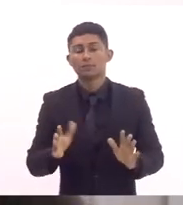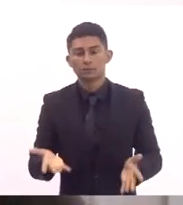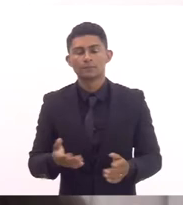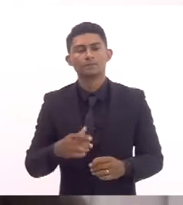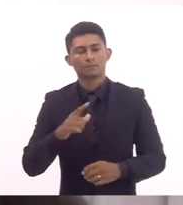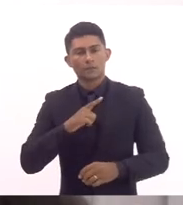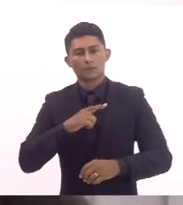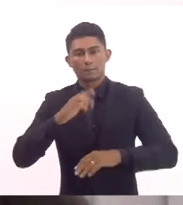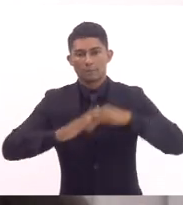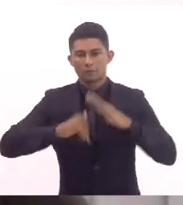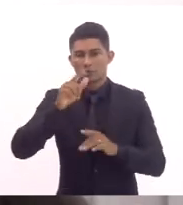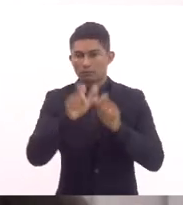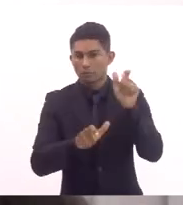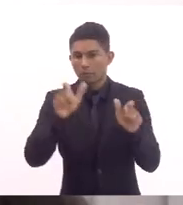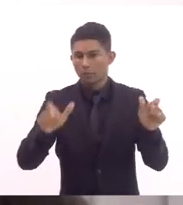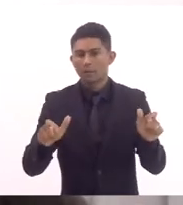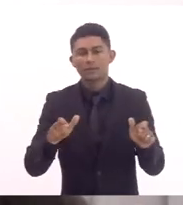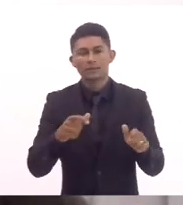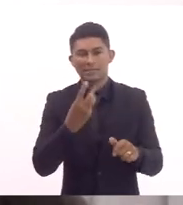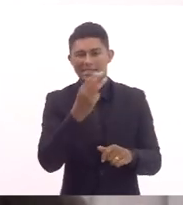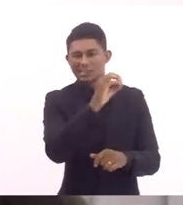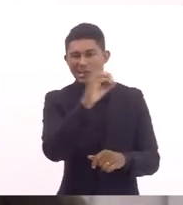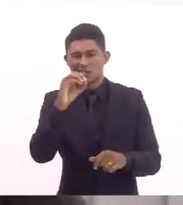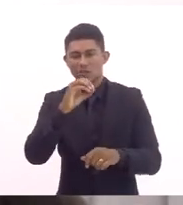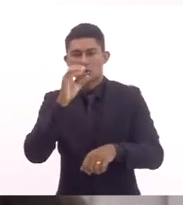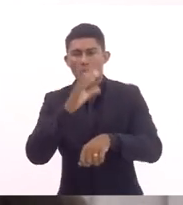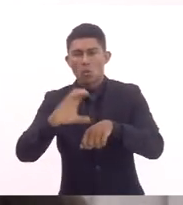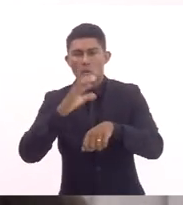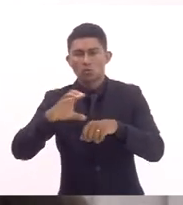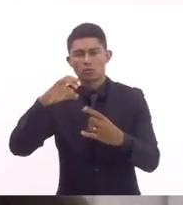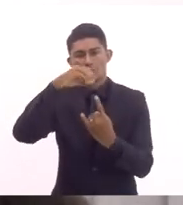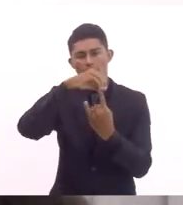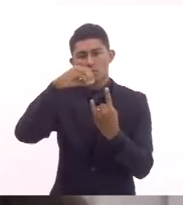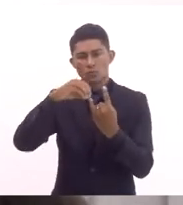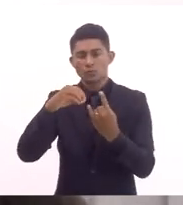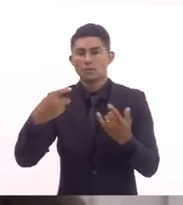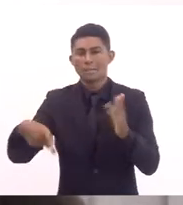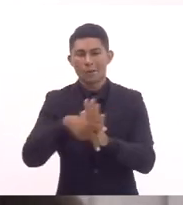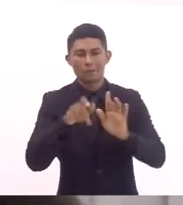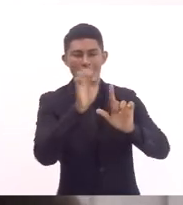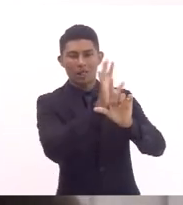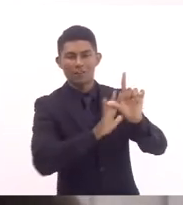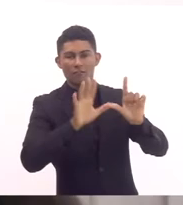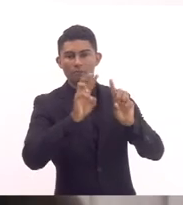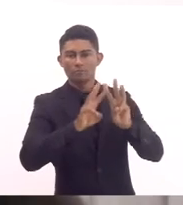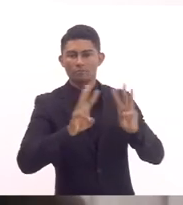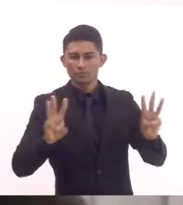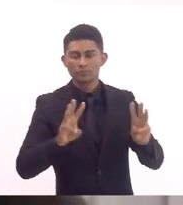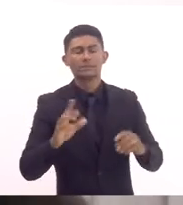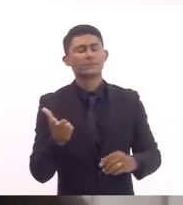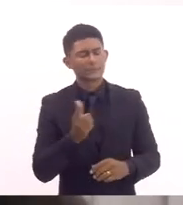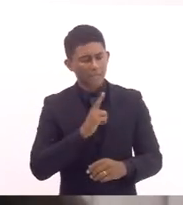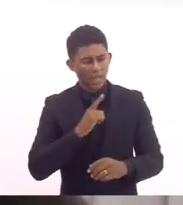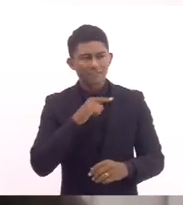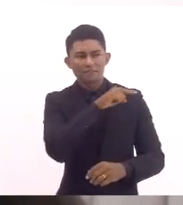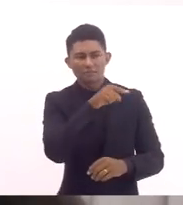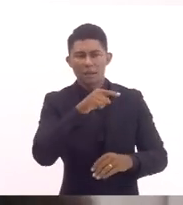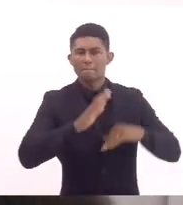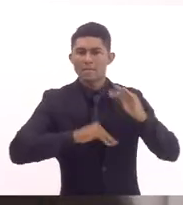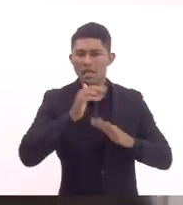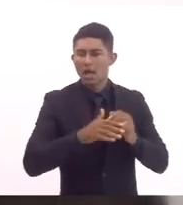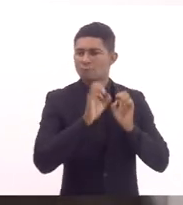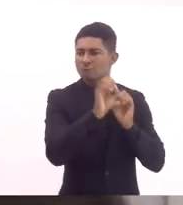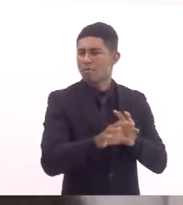300 profissionais no curso em parceria com a Fiocruz na plataforma da Fiocruz com profissionais capacitados técnicos para